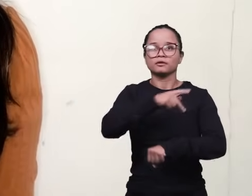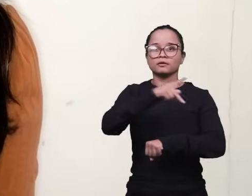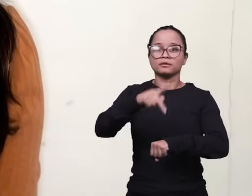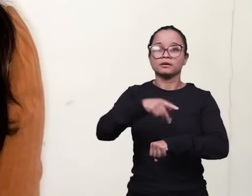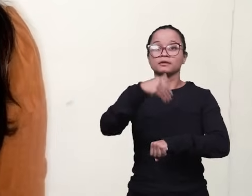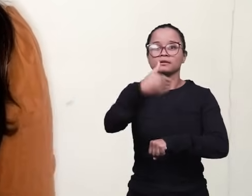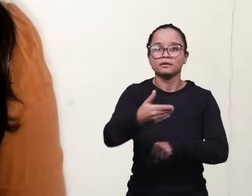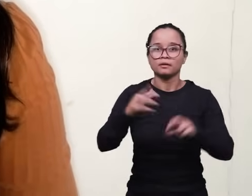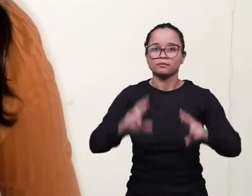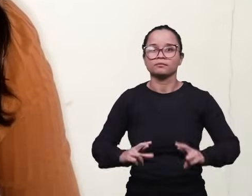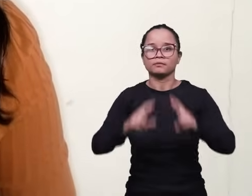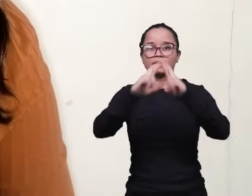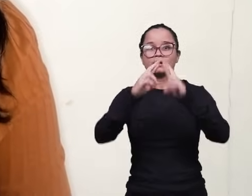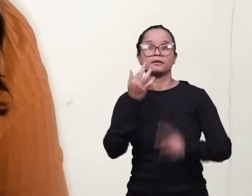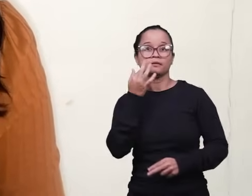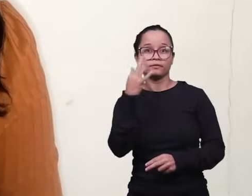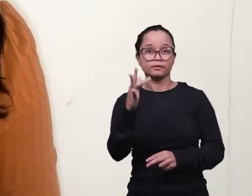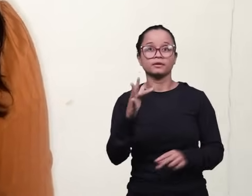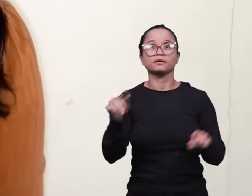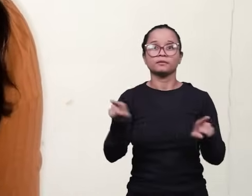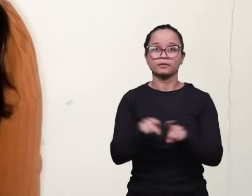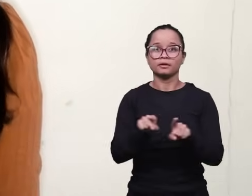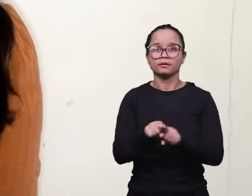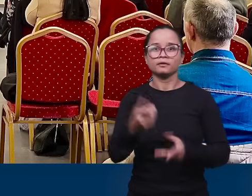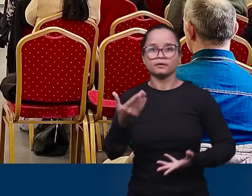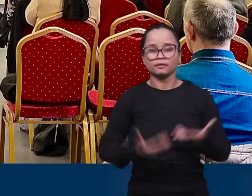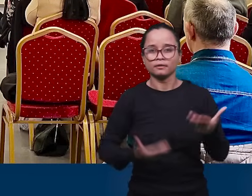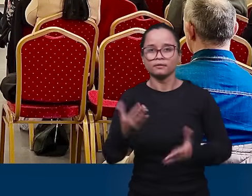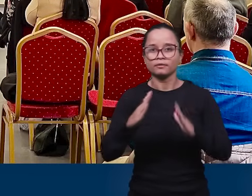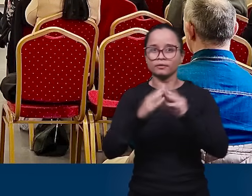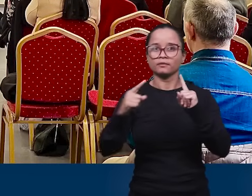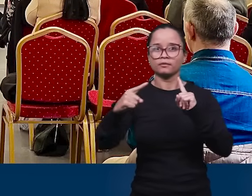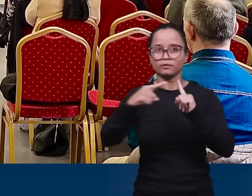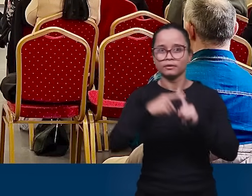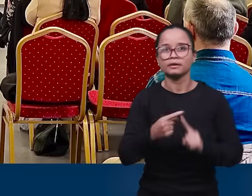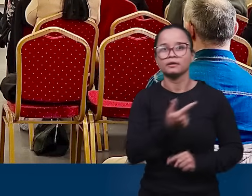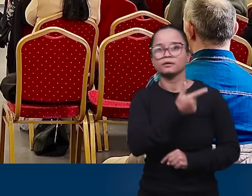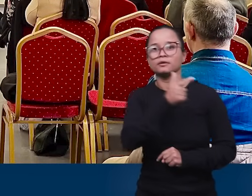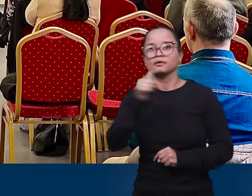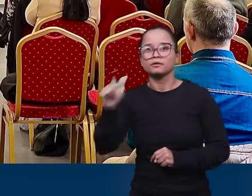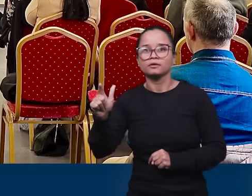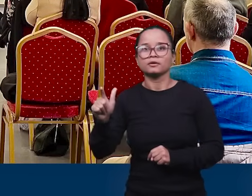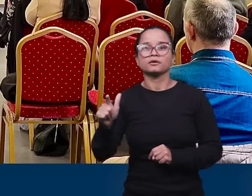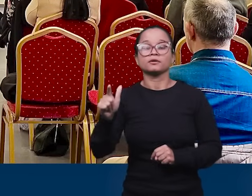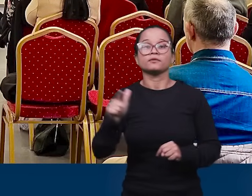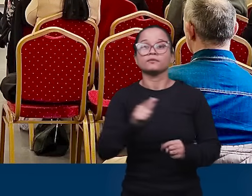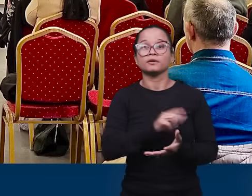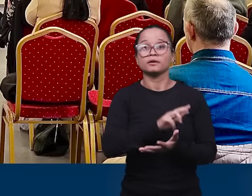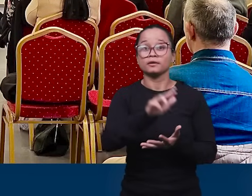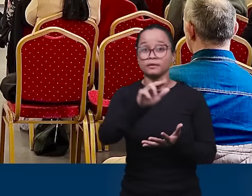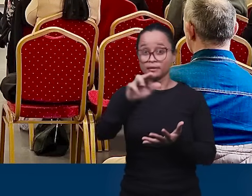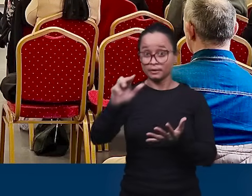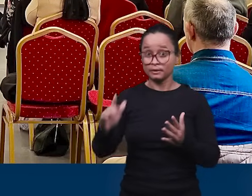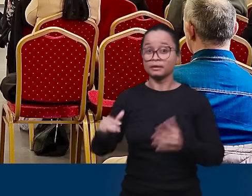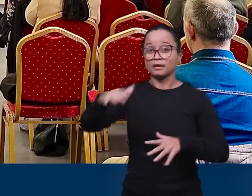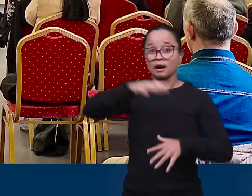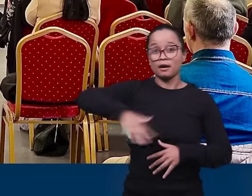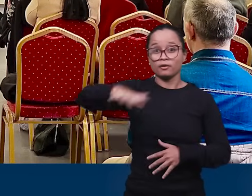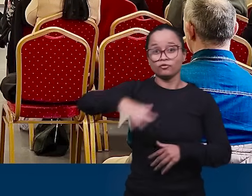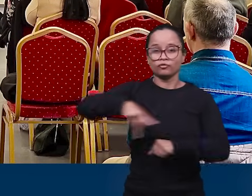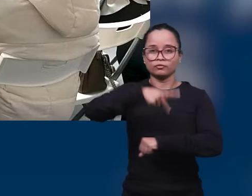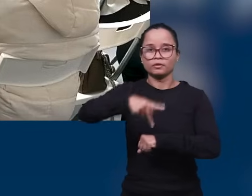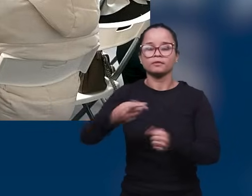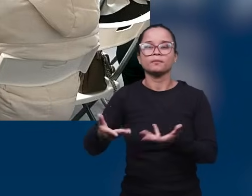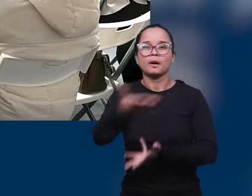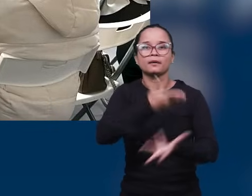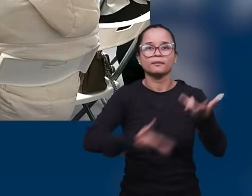internacional na cidade de Paris, na França. Muitos irmãos se deslocaram das igrejas de Nice, Bordeaux e Saint-Nazaire e de diversas